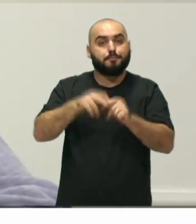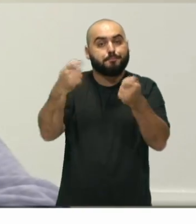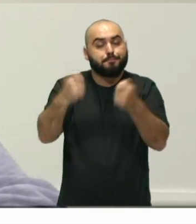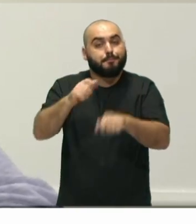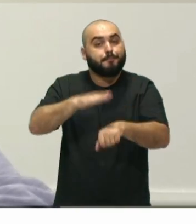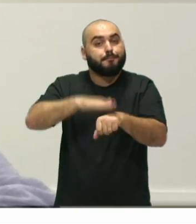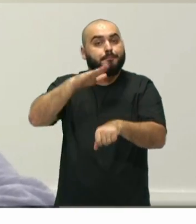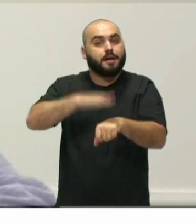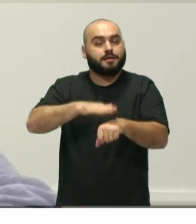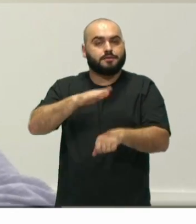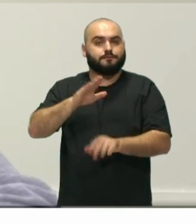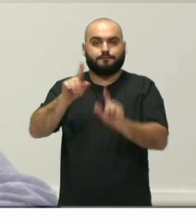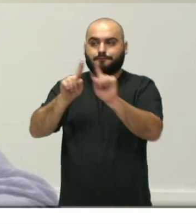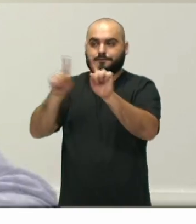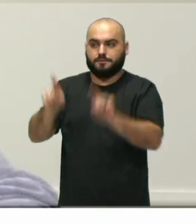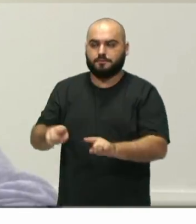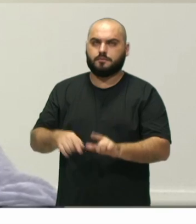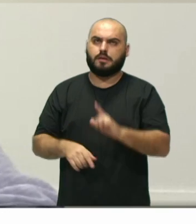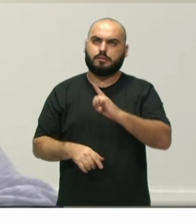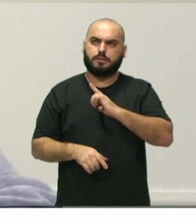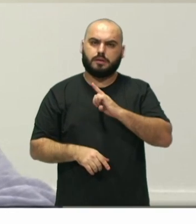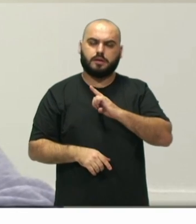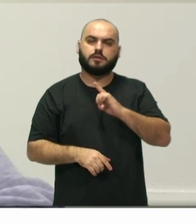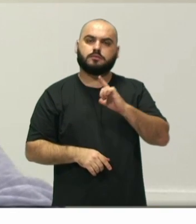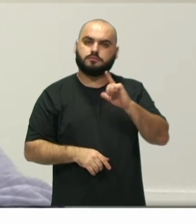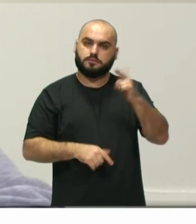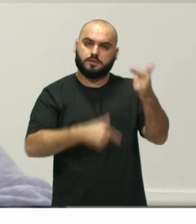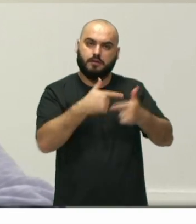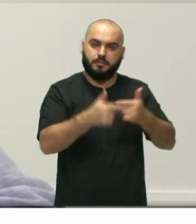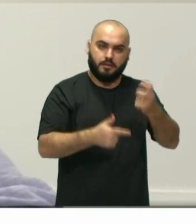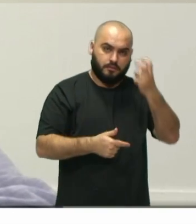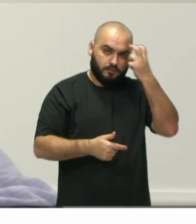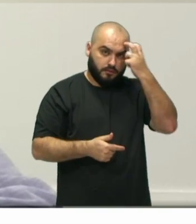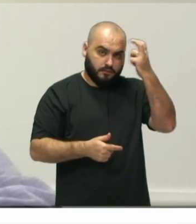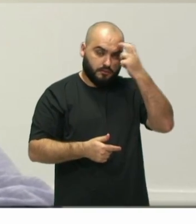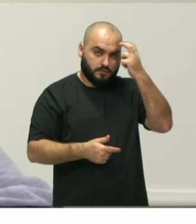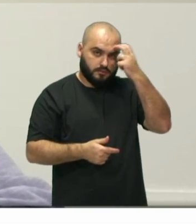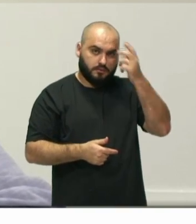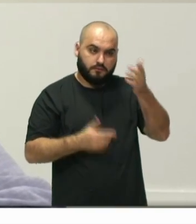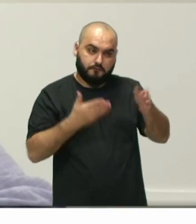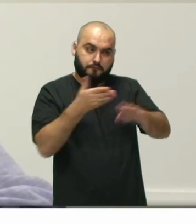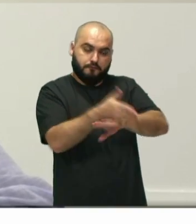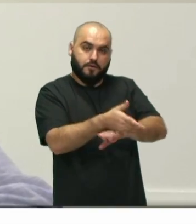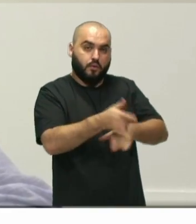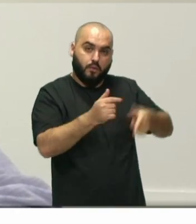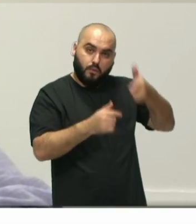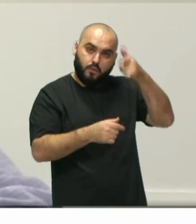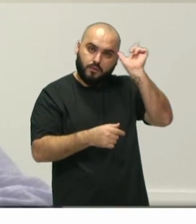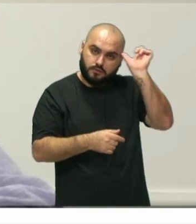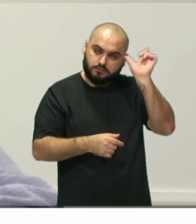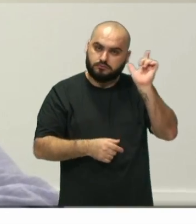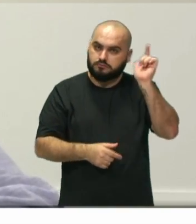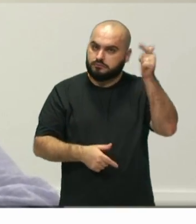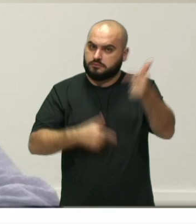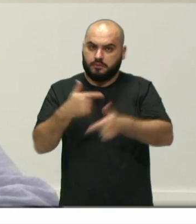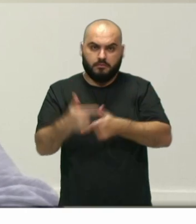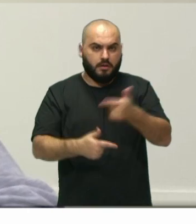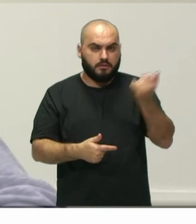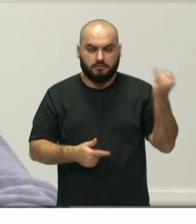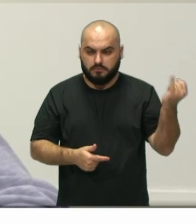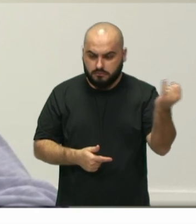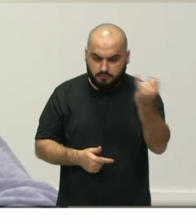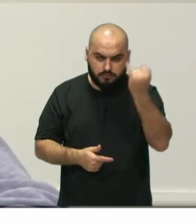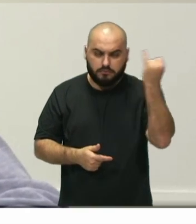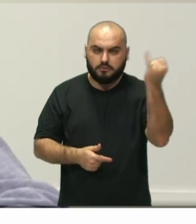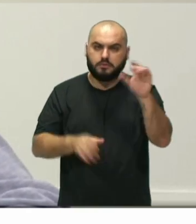certo? Hoje, a Guarda Armada conta com serviço de inteligência, inclusive eu visitei ontem a Guarda, eles prestam um serviço super